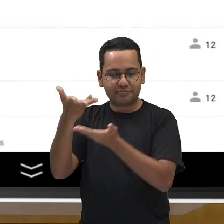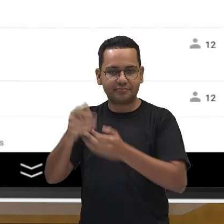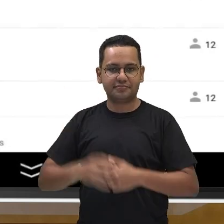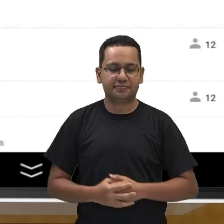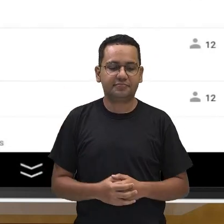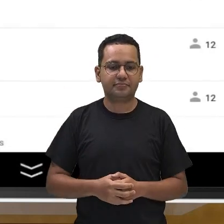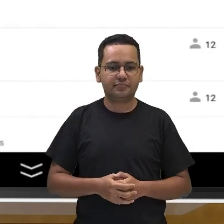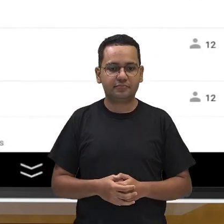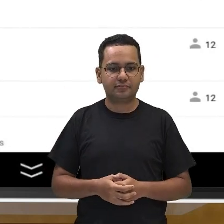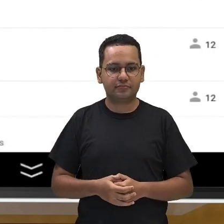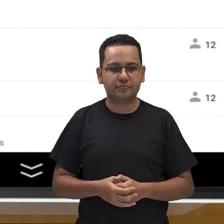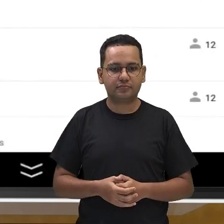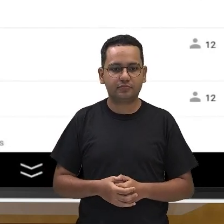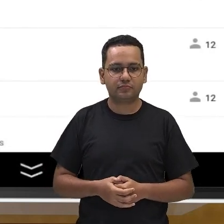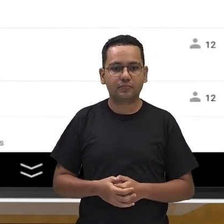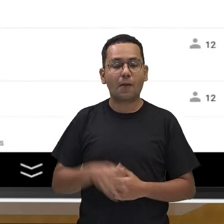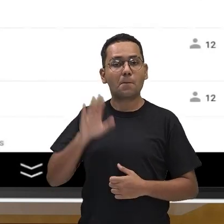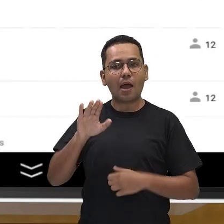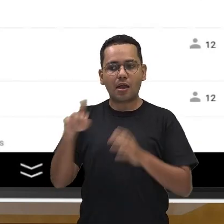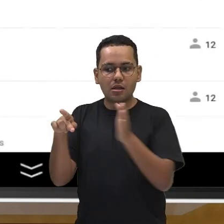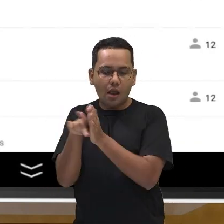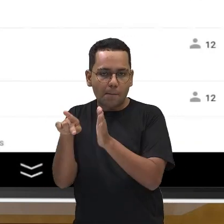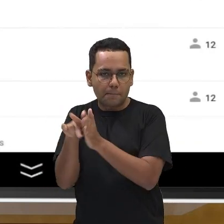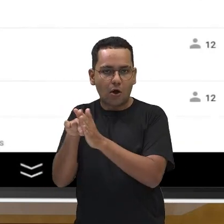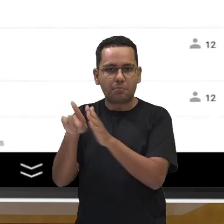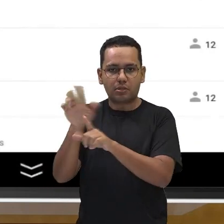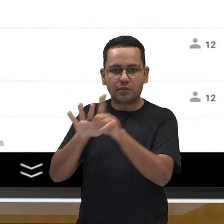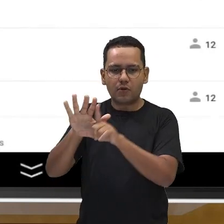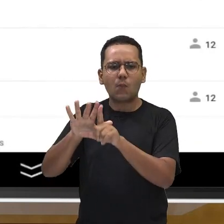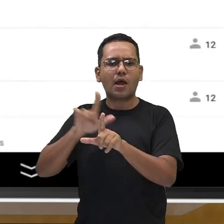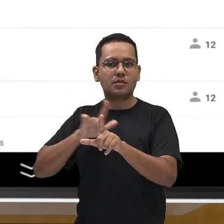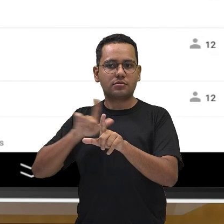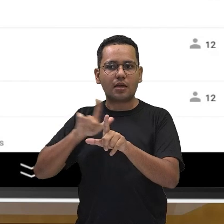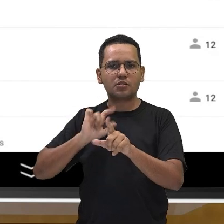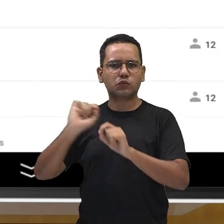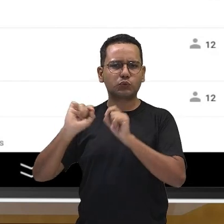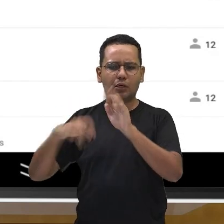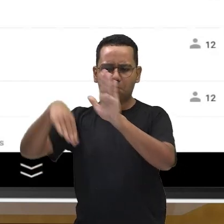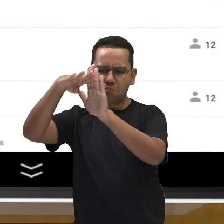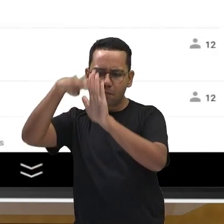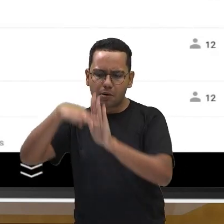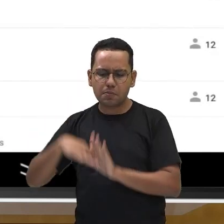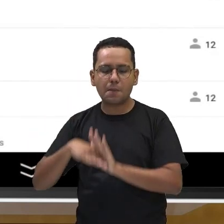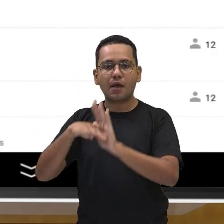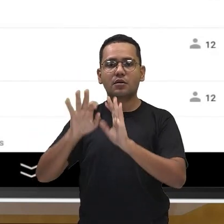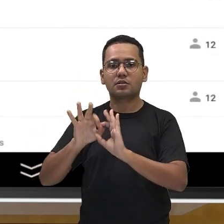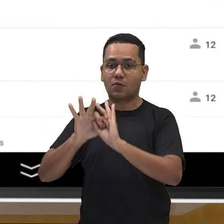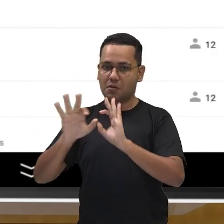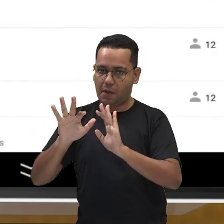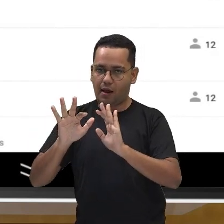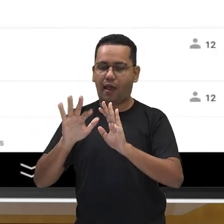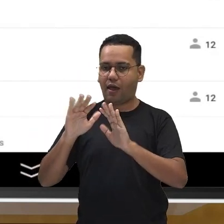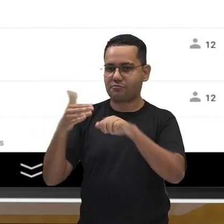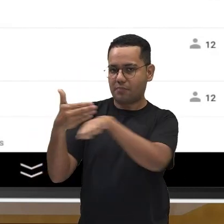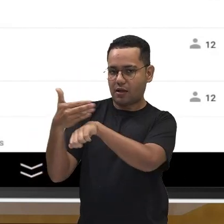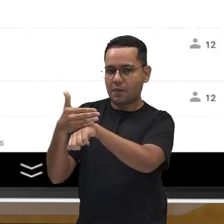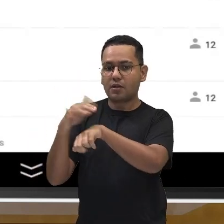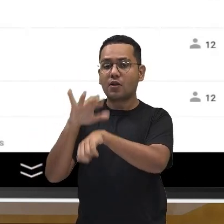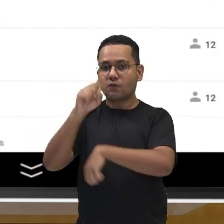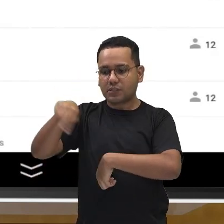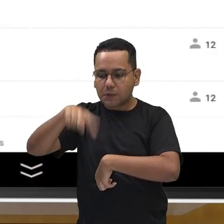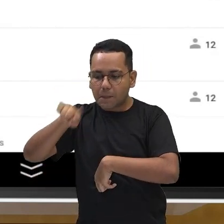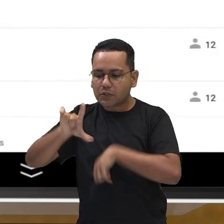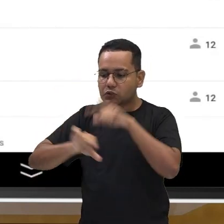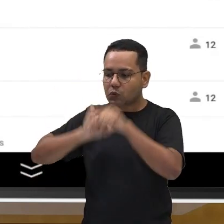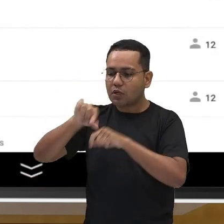plataforma, você será redirecionado à página inicial, que contém uma lista com os canais disponíveis. É só selecionar qual canal você